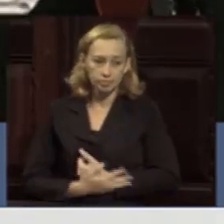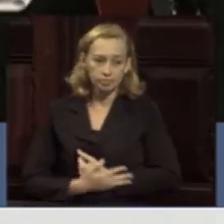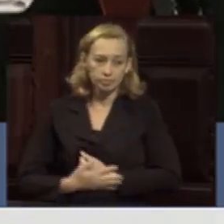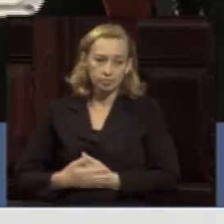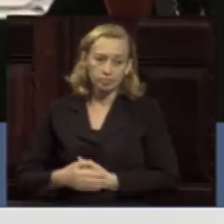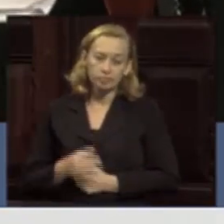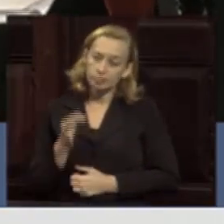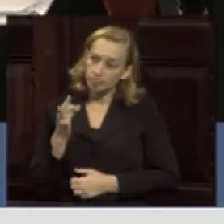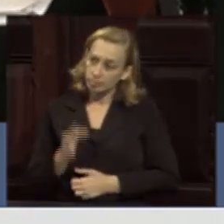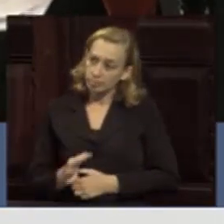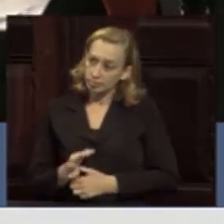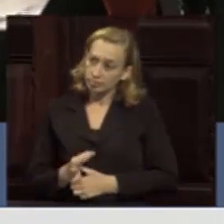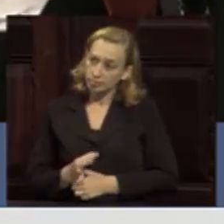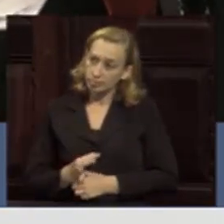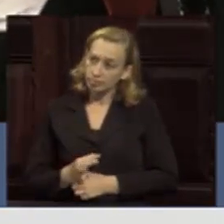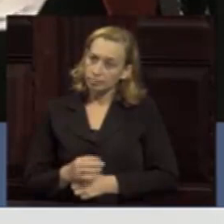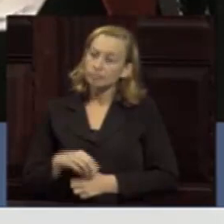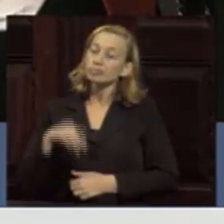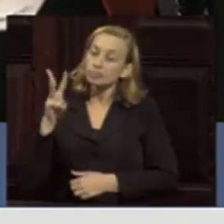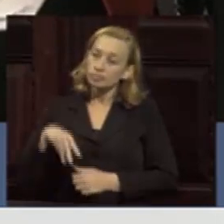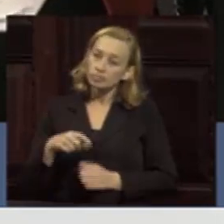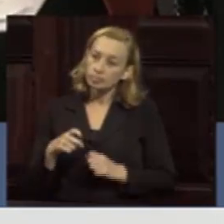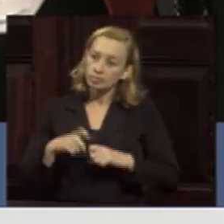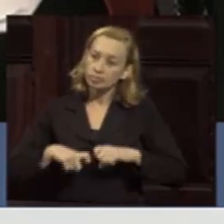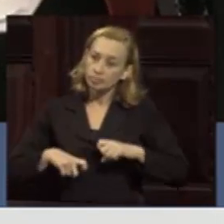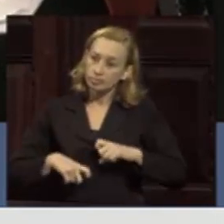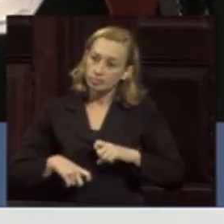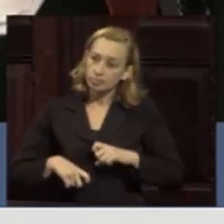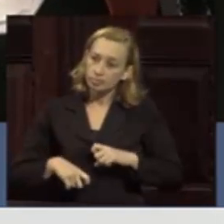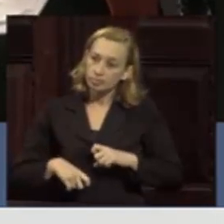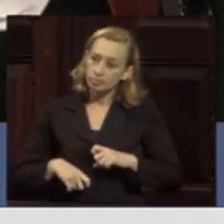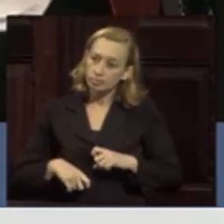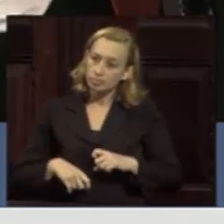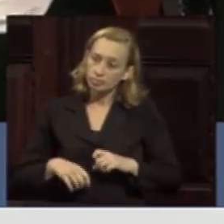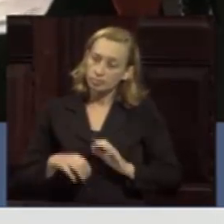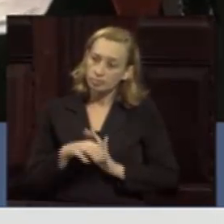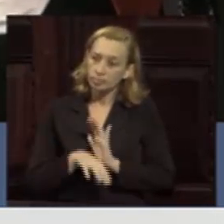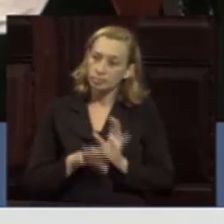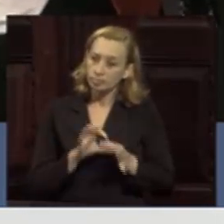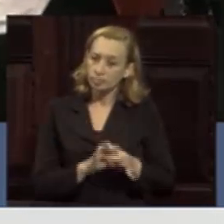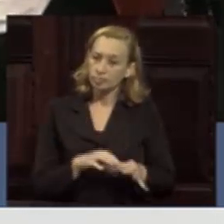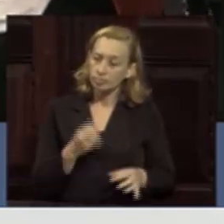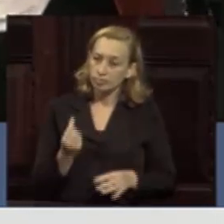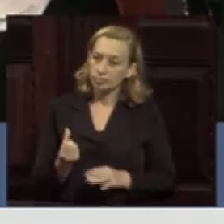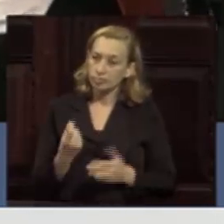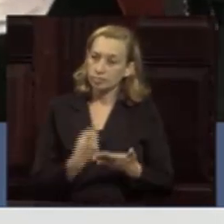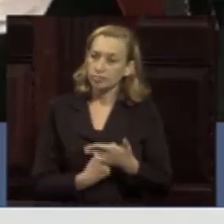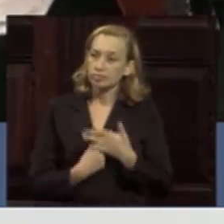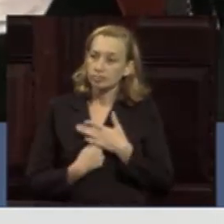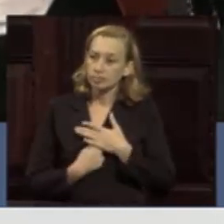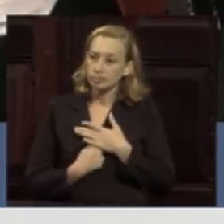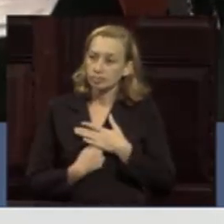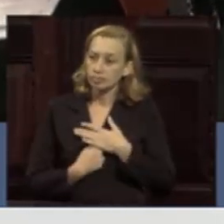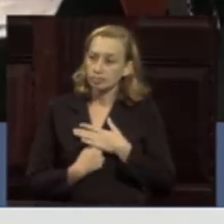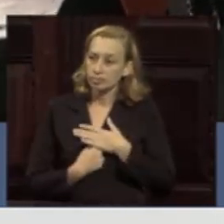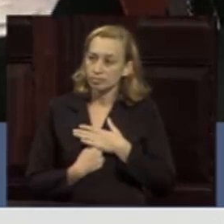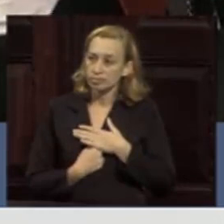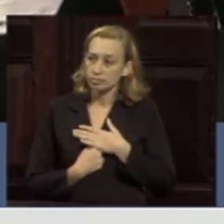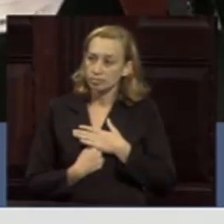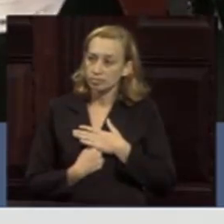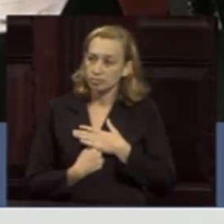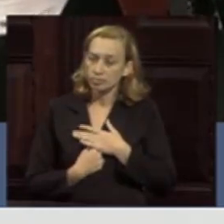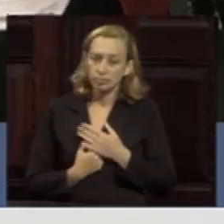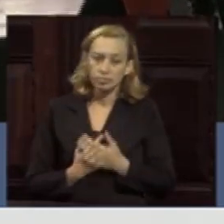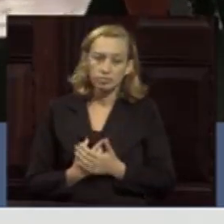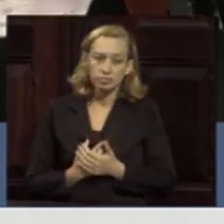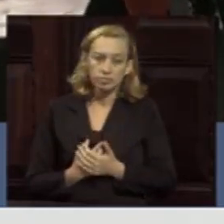a certeza de quem foi o estuprador. Portanto, essa emenda 6, ela protege ainda mais e homenageia a mulher no dia de hoje. Por